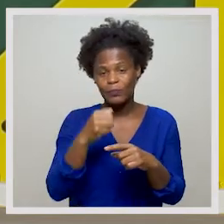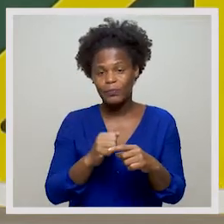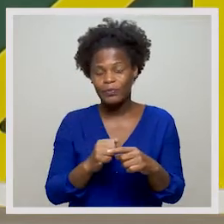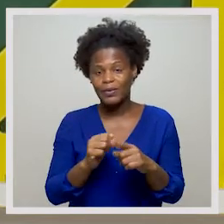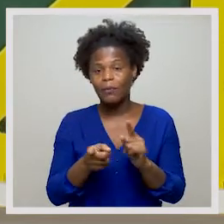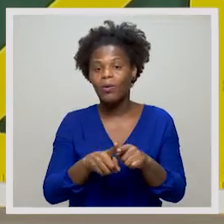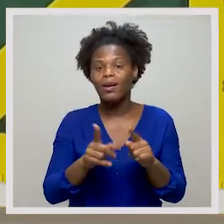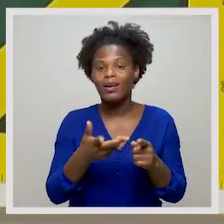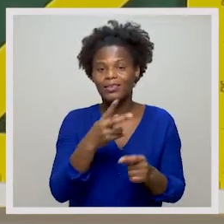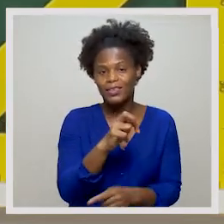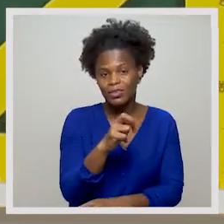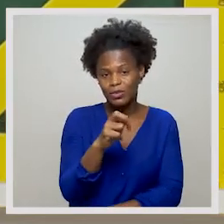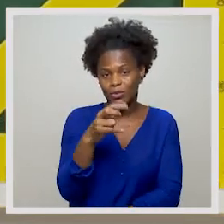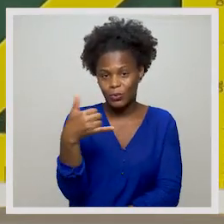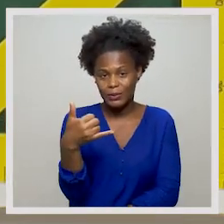é